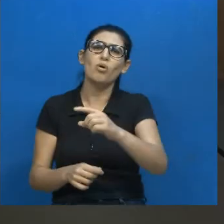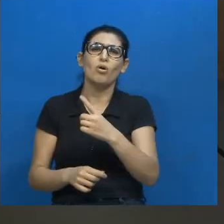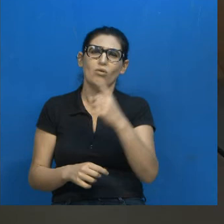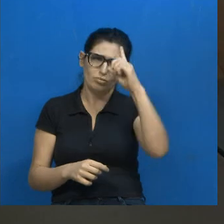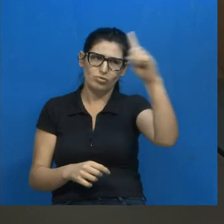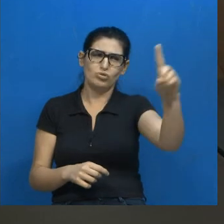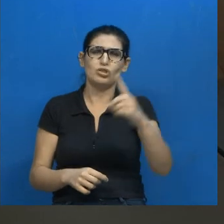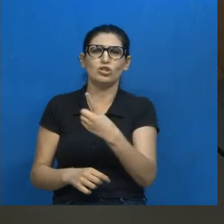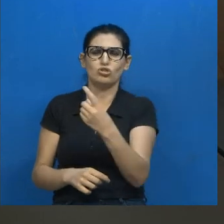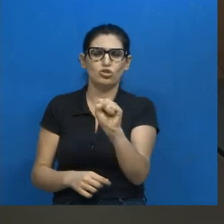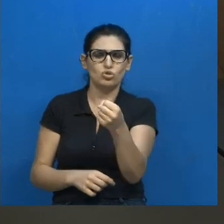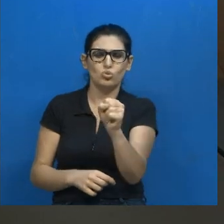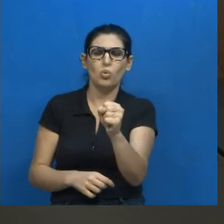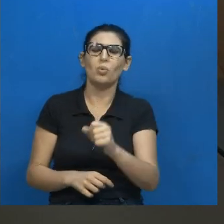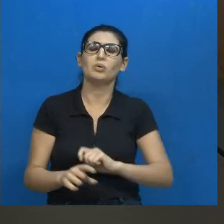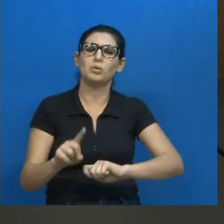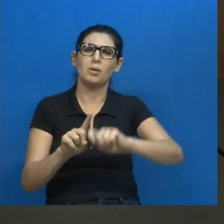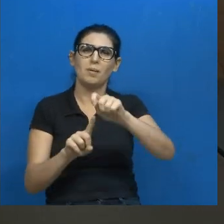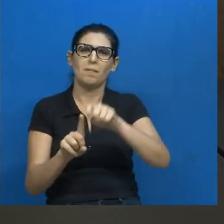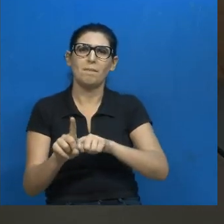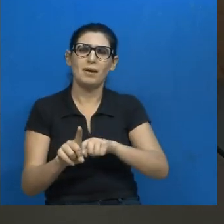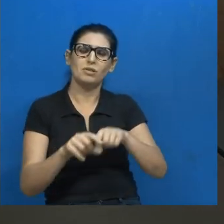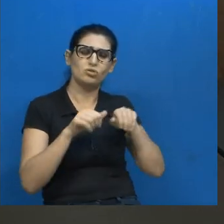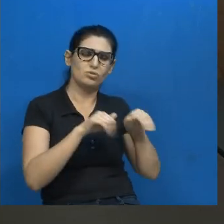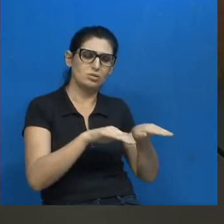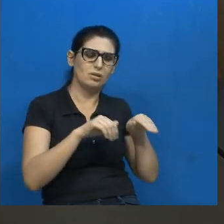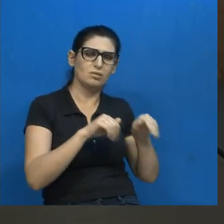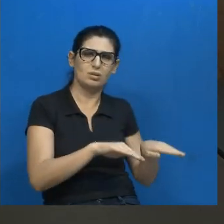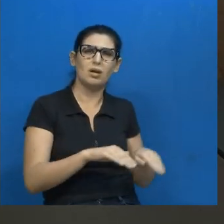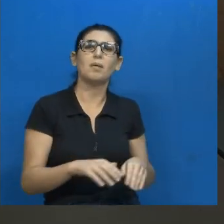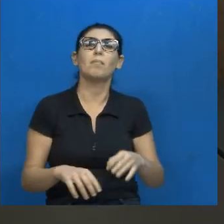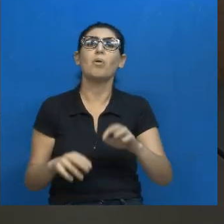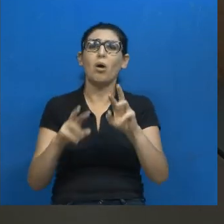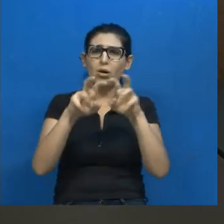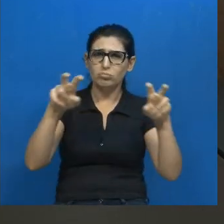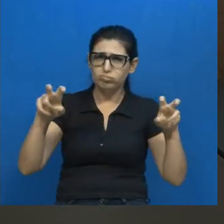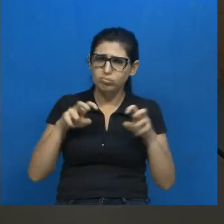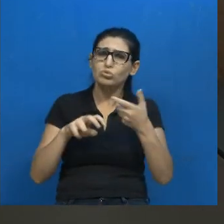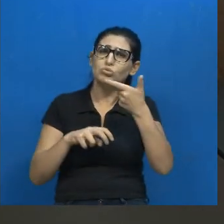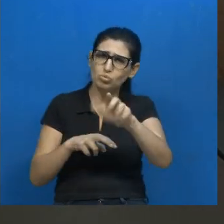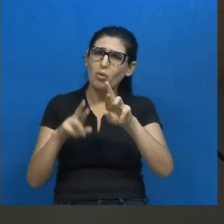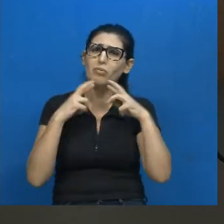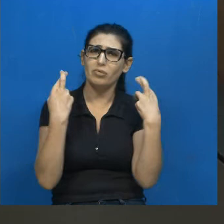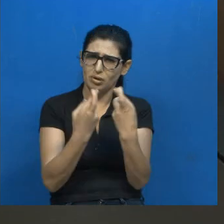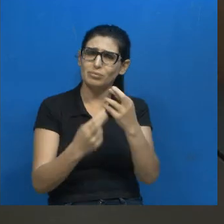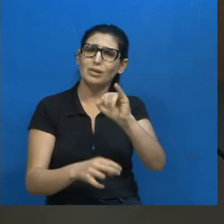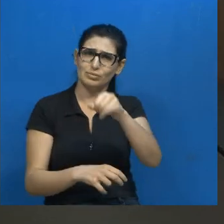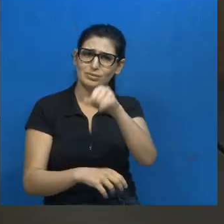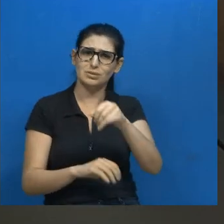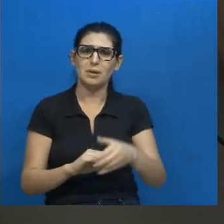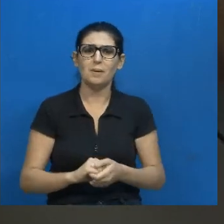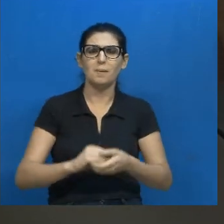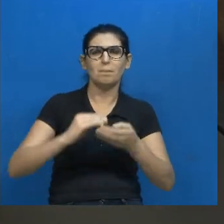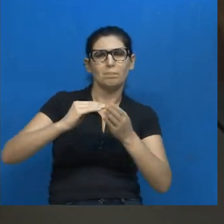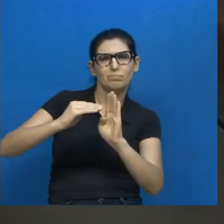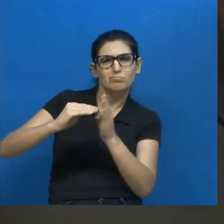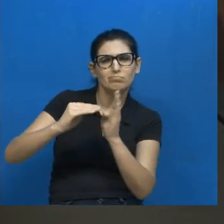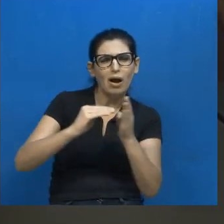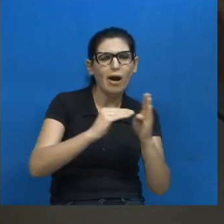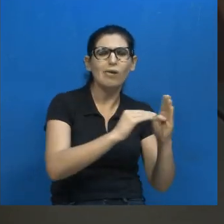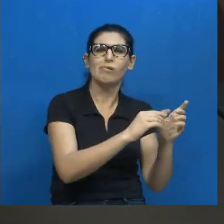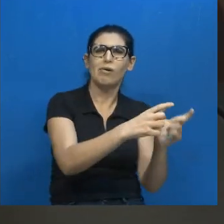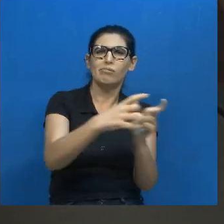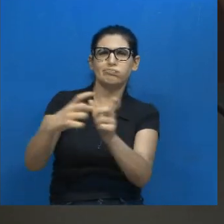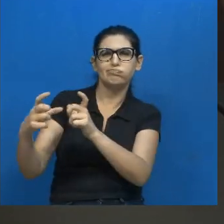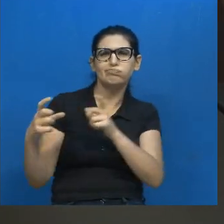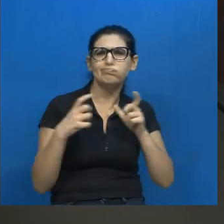até me responsabilizo, está em comunicação com os líderes de bairro, aí, tanto lá do Irajá, do Porto Velho, lá da menina que mora no Califórnia,